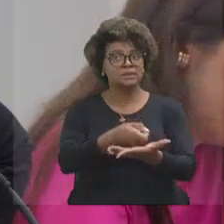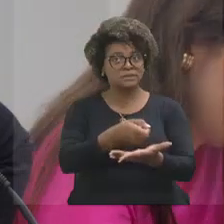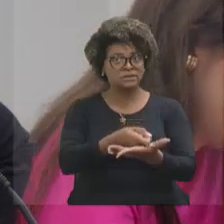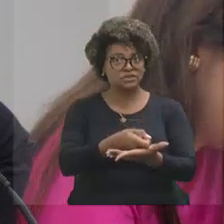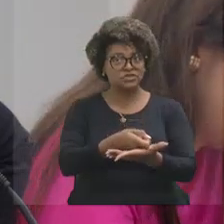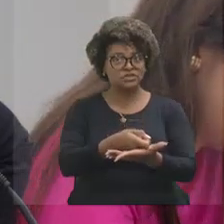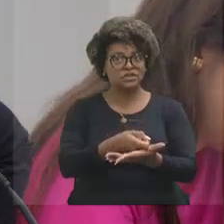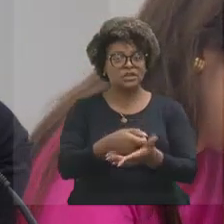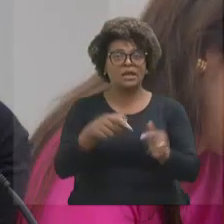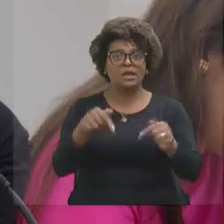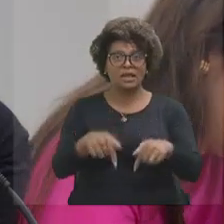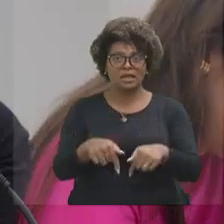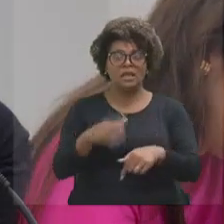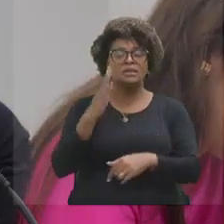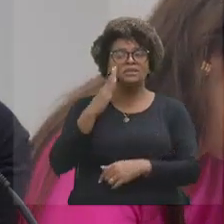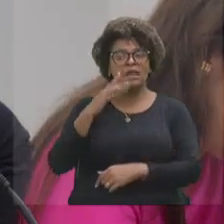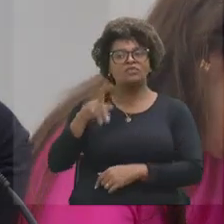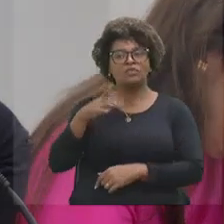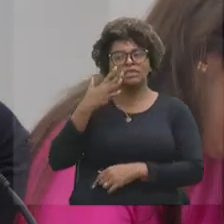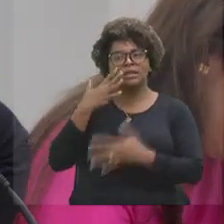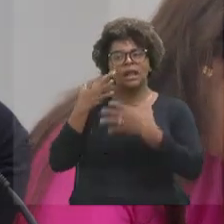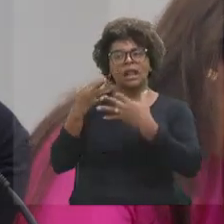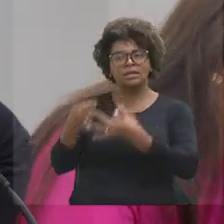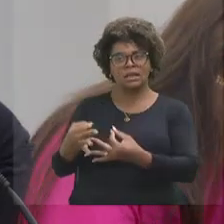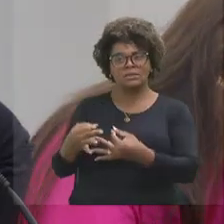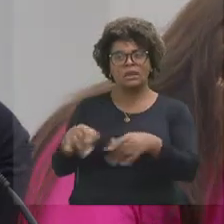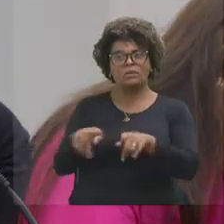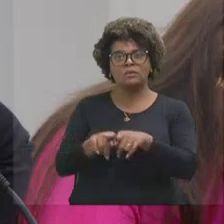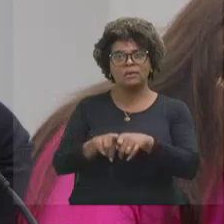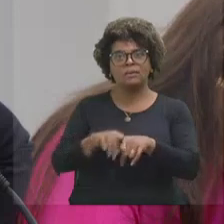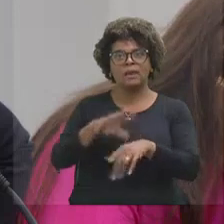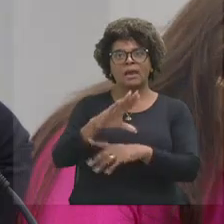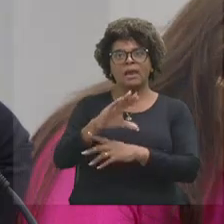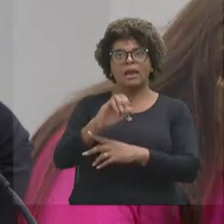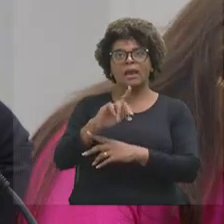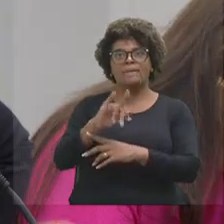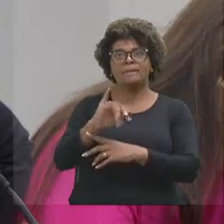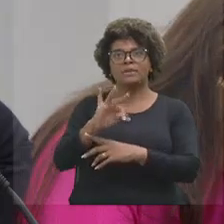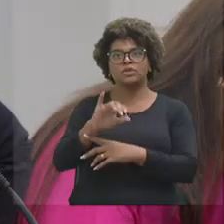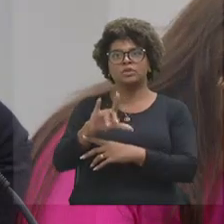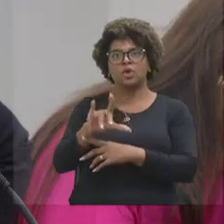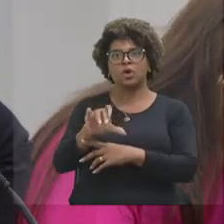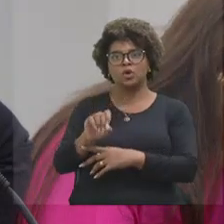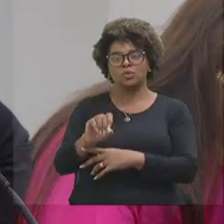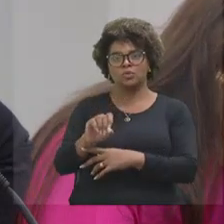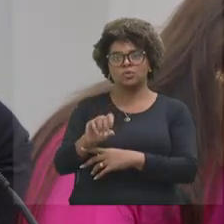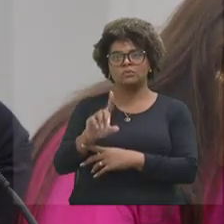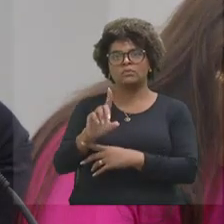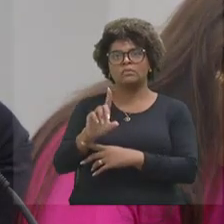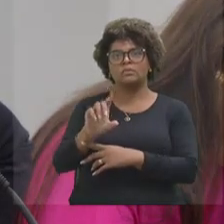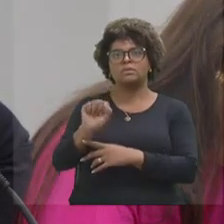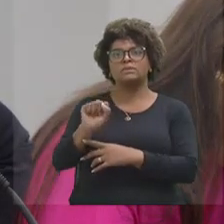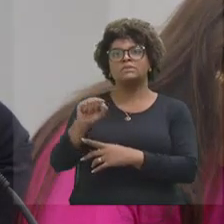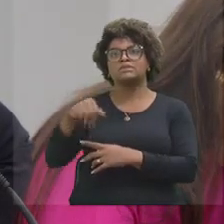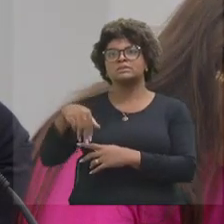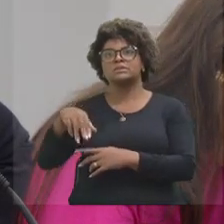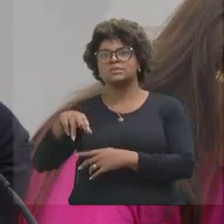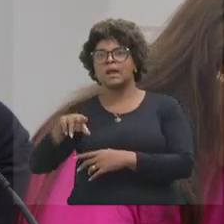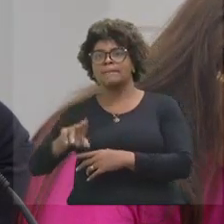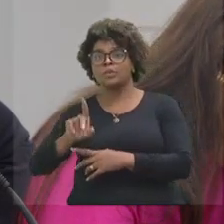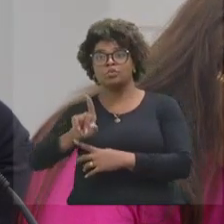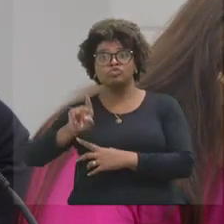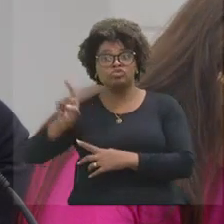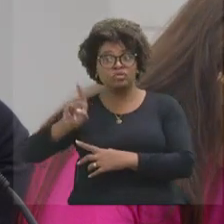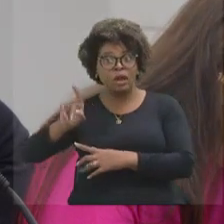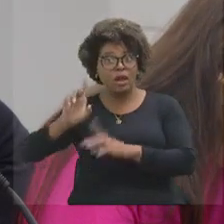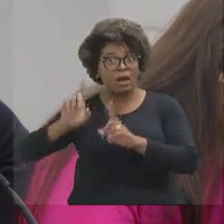atencioso e ter estudado bastante questão do Capitólio também do SAMU aonde o SAMU de Capitólio é